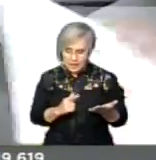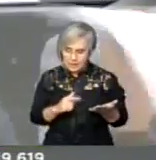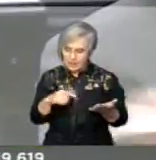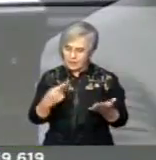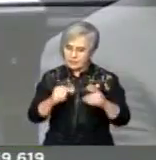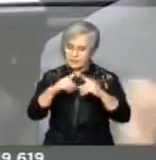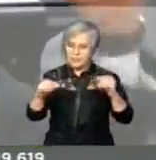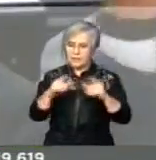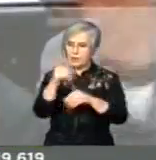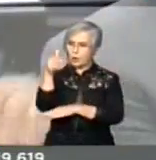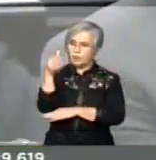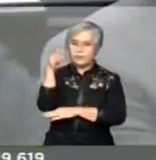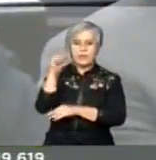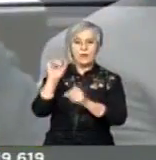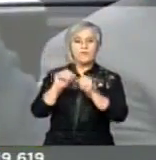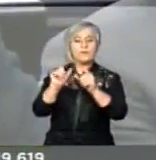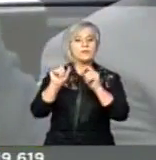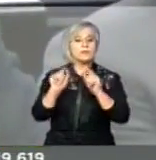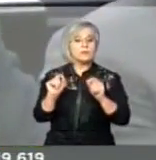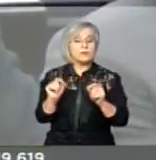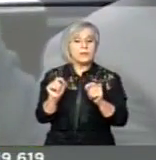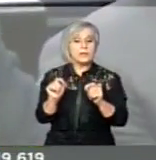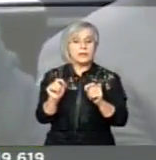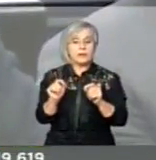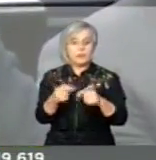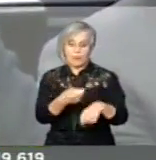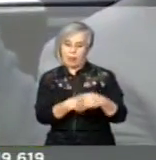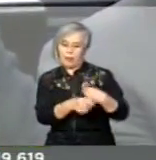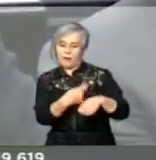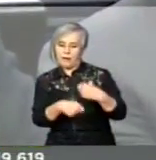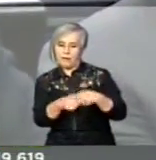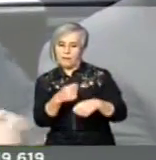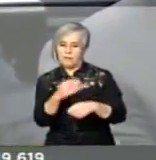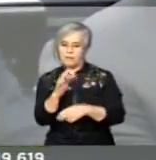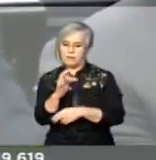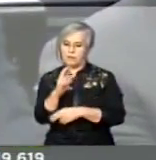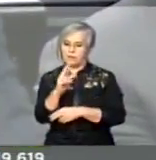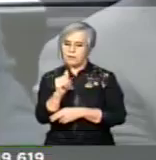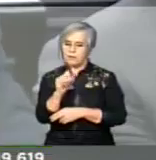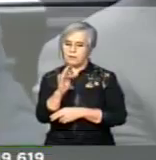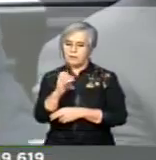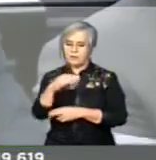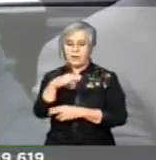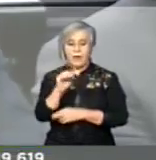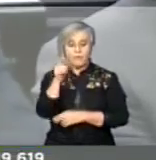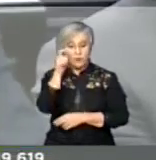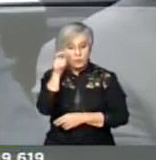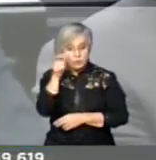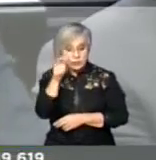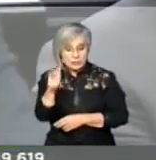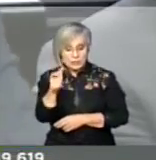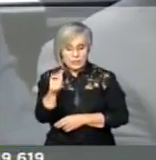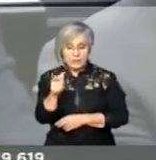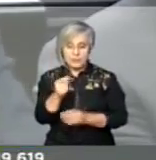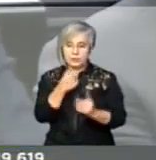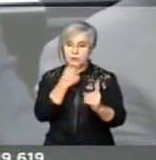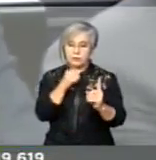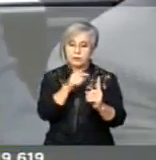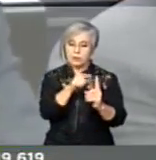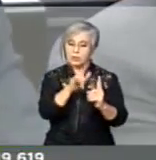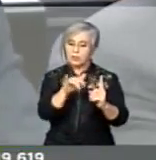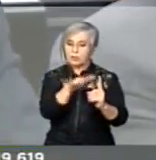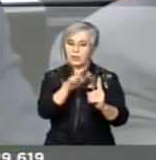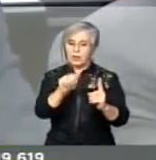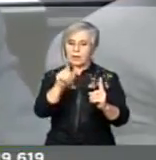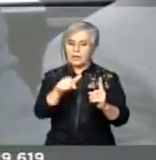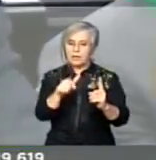Brasília, fazendo o que? O que ele sabe fazer melhor? Traficando interesses. Ele é um traficante de